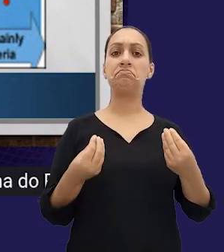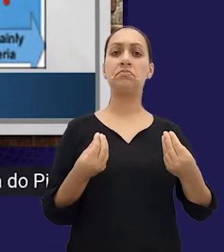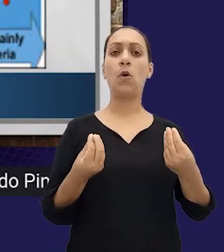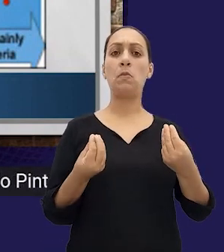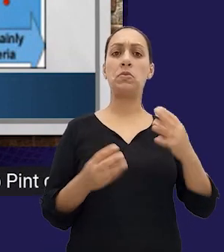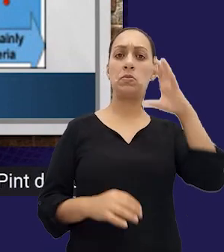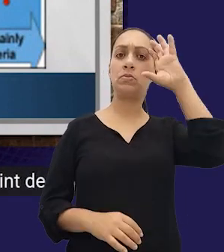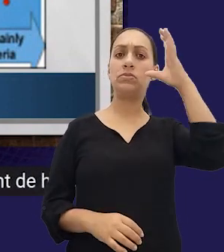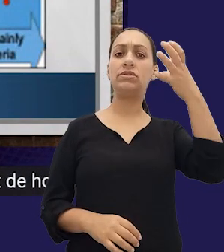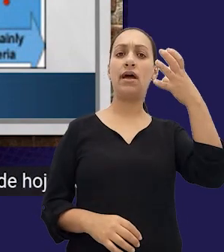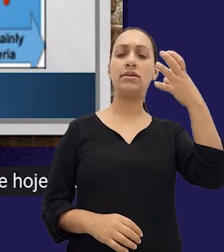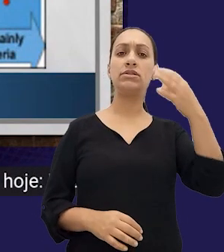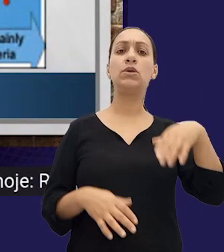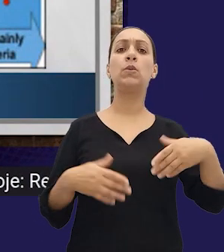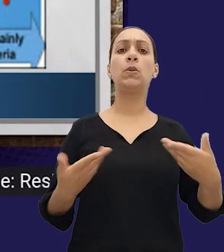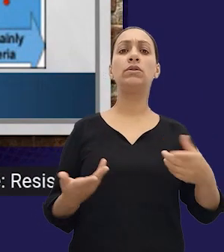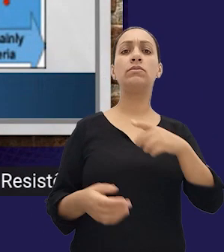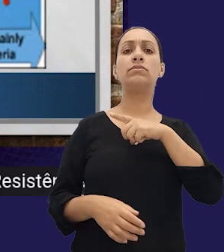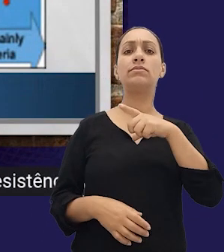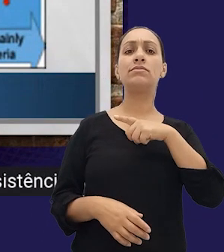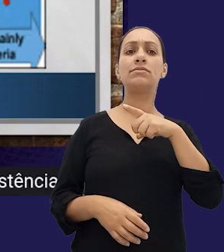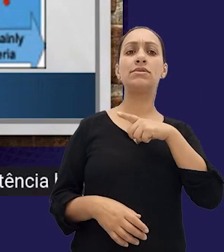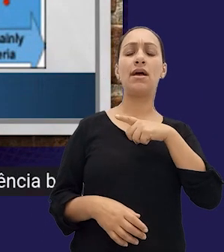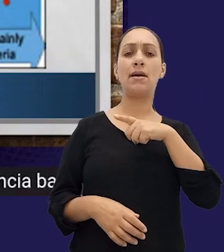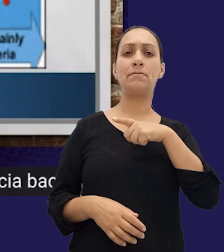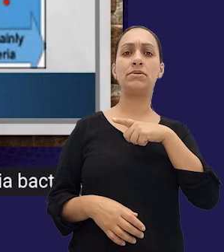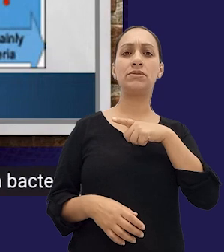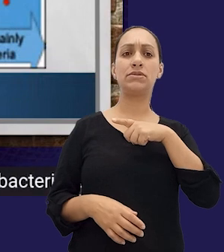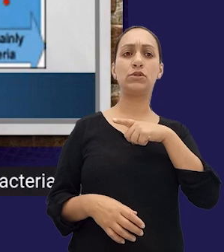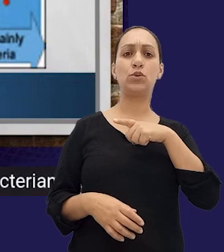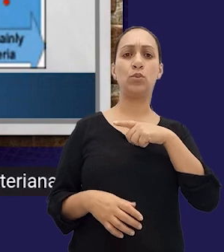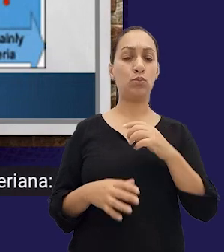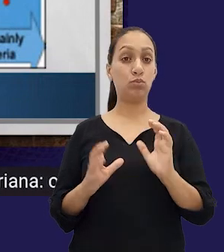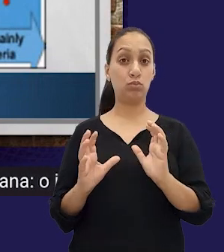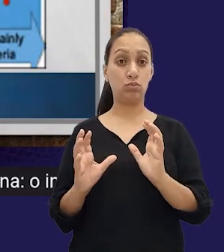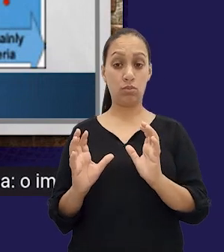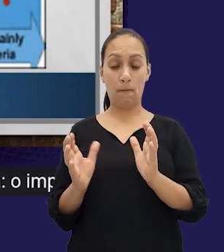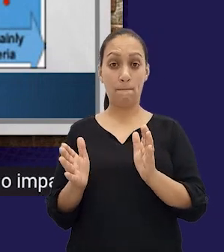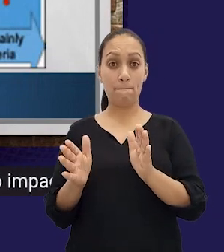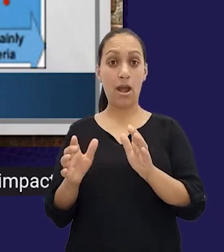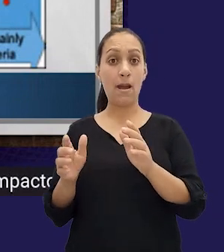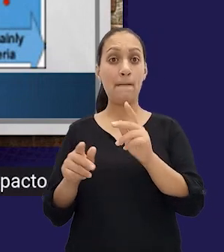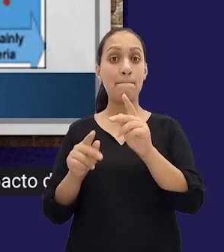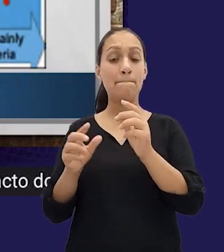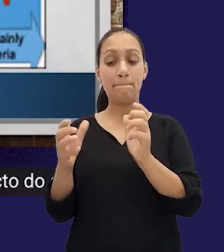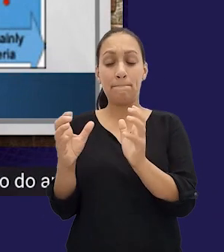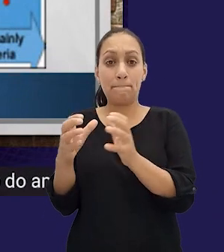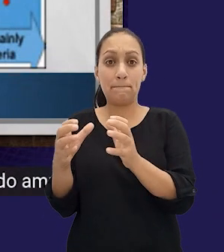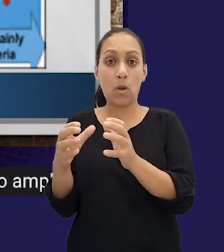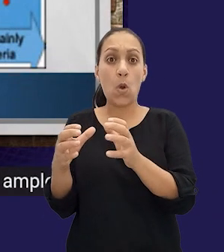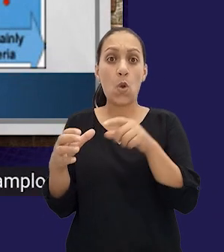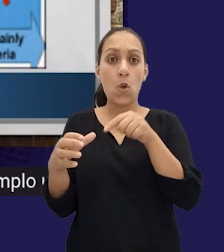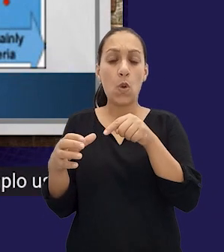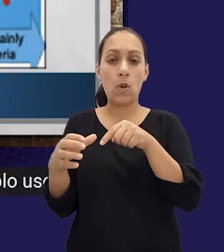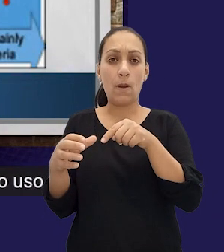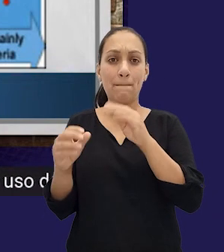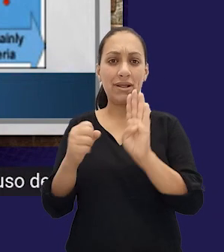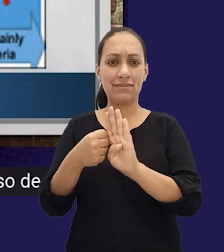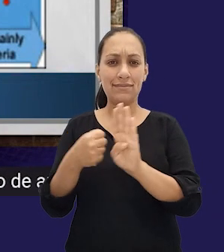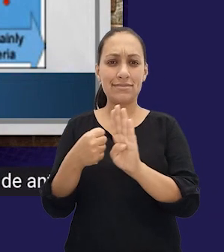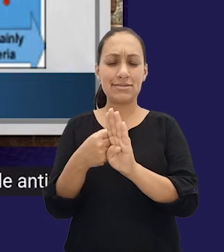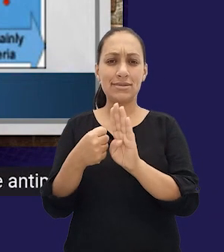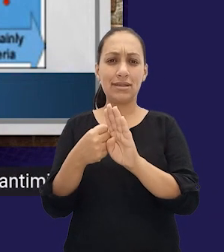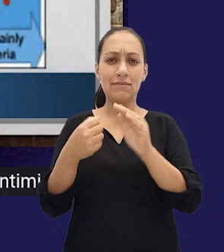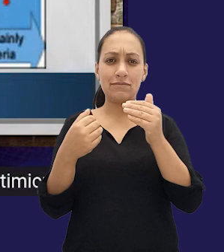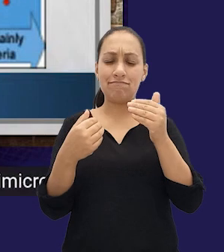acontece efetivamente quando nós temos uma população bacteriana exposta a um antibiótico. Então, aqui na imagem,